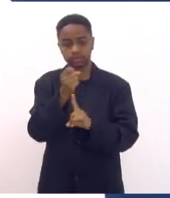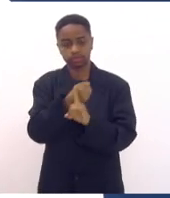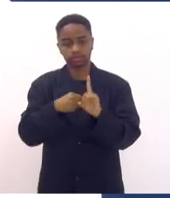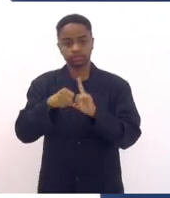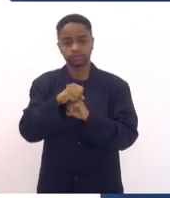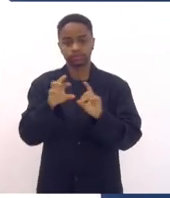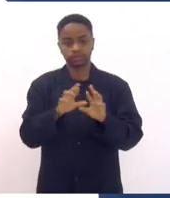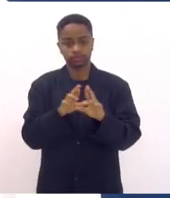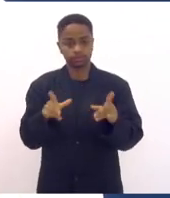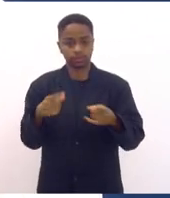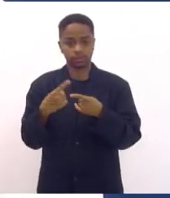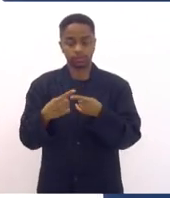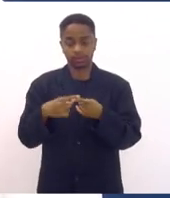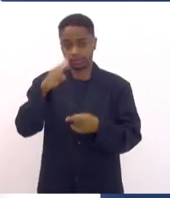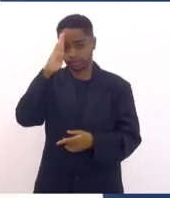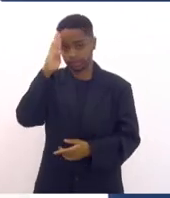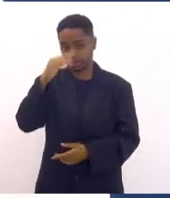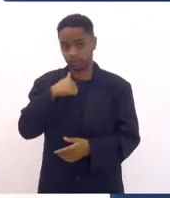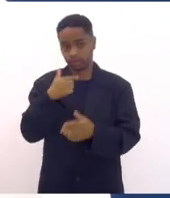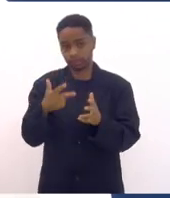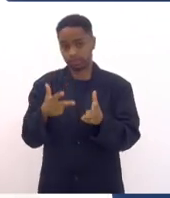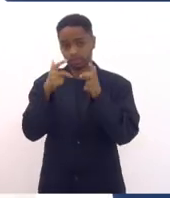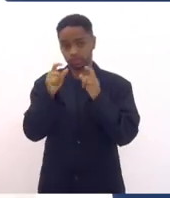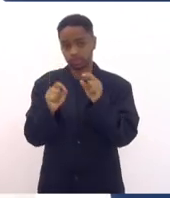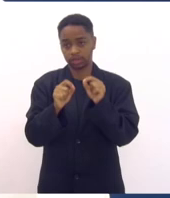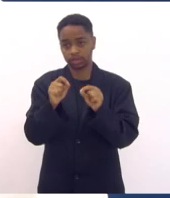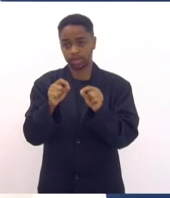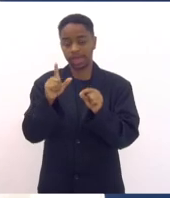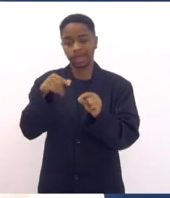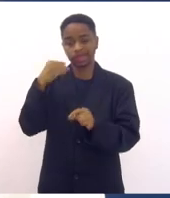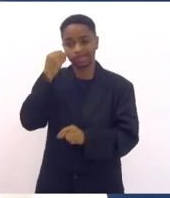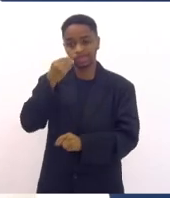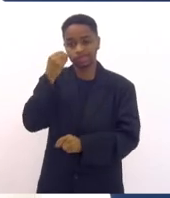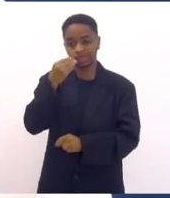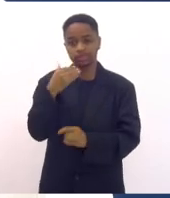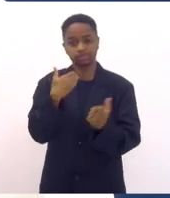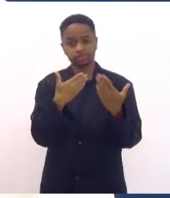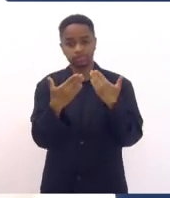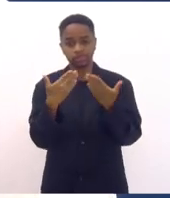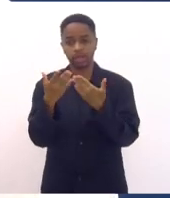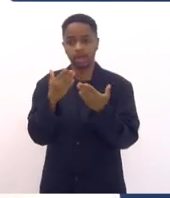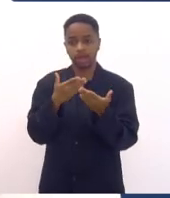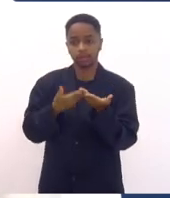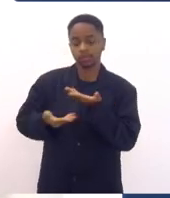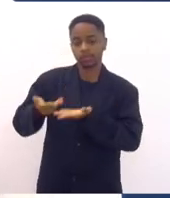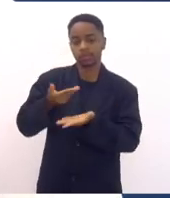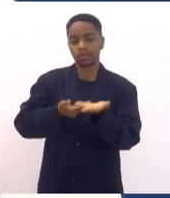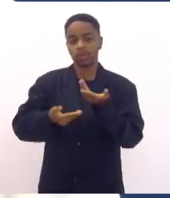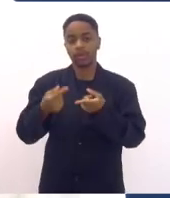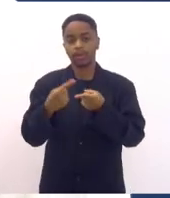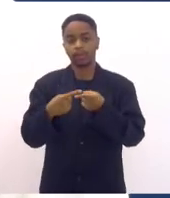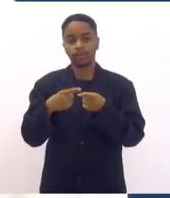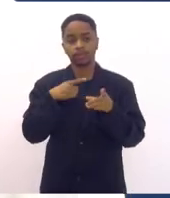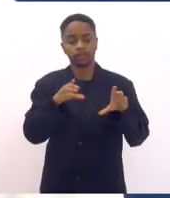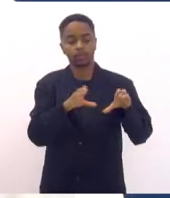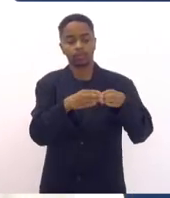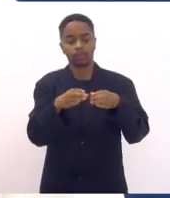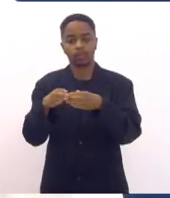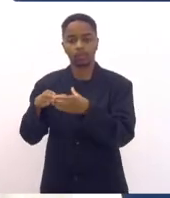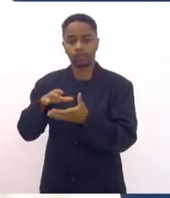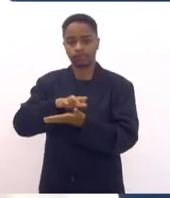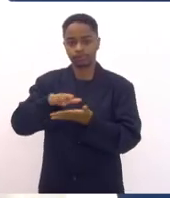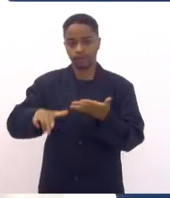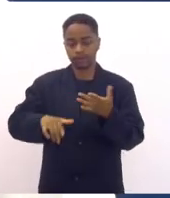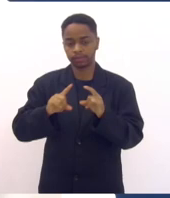Principalmente eu vejo muito isso como uma experiência no diálogo e paz nós somos vários grupos diferentes